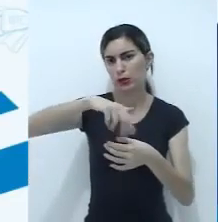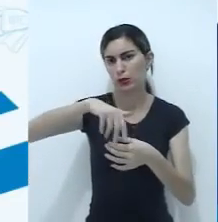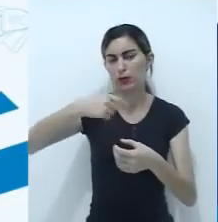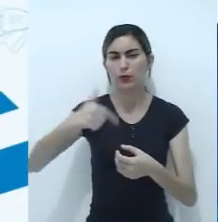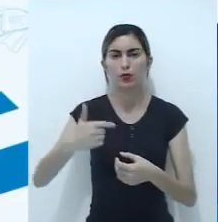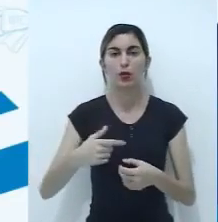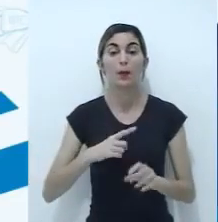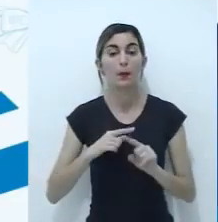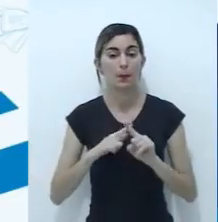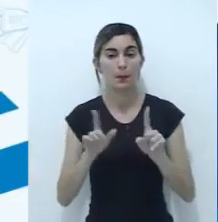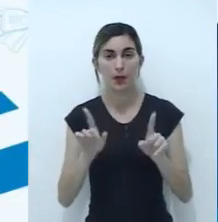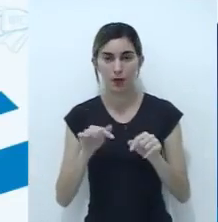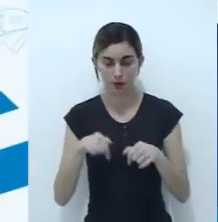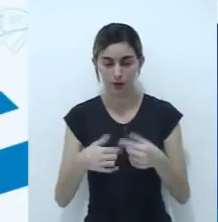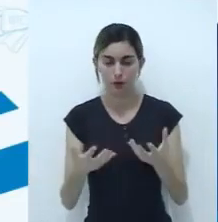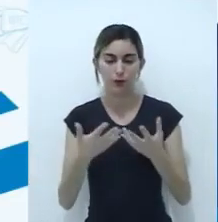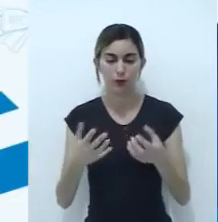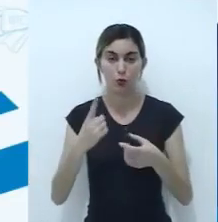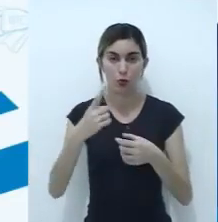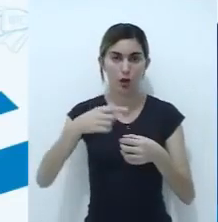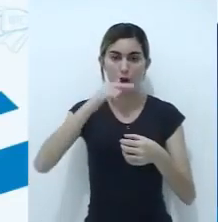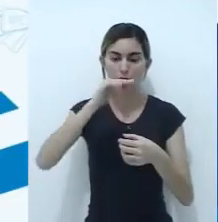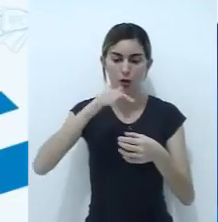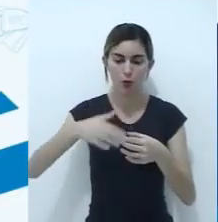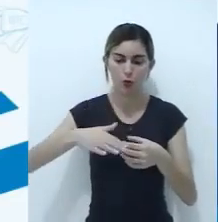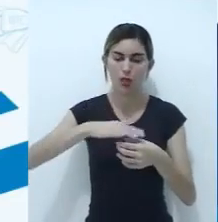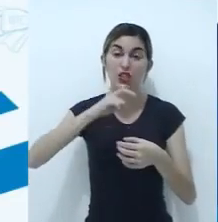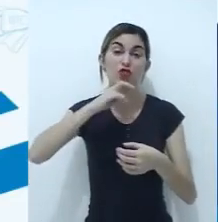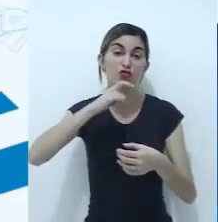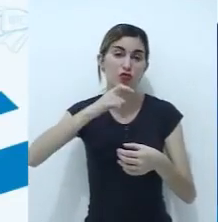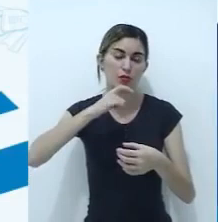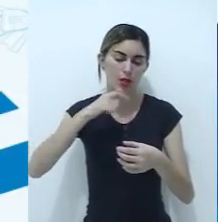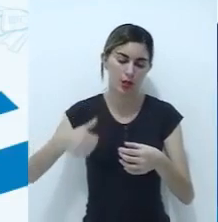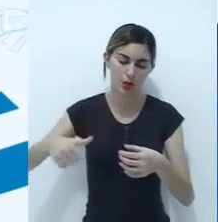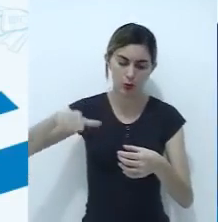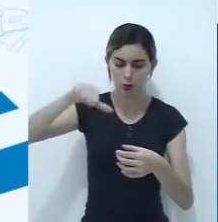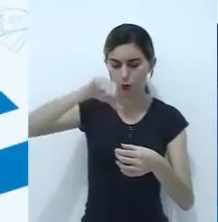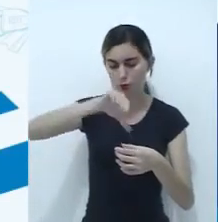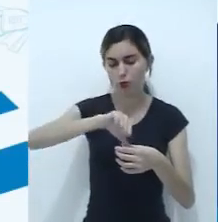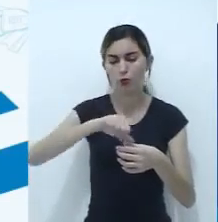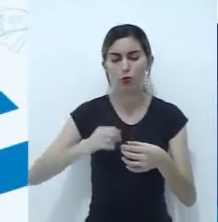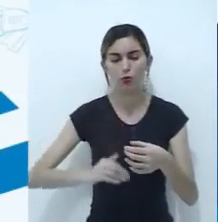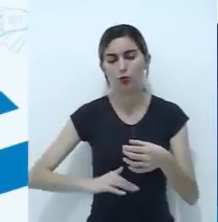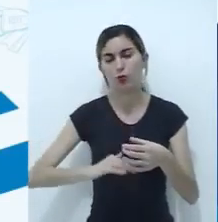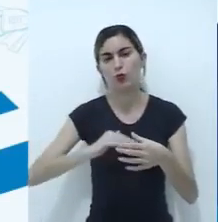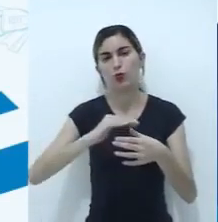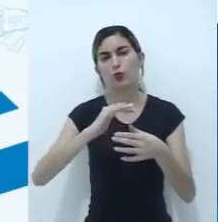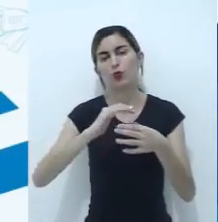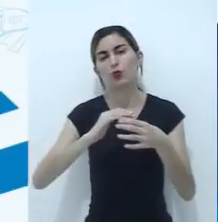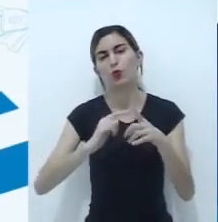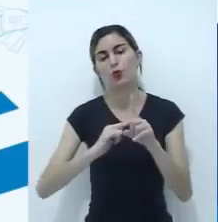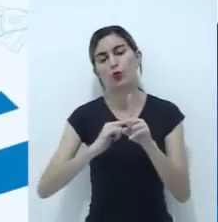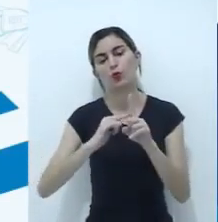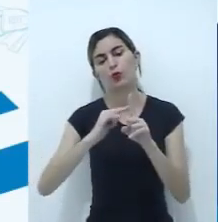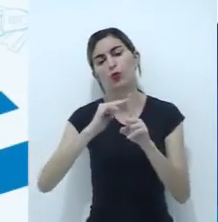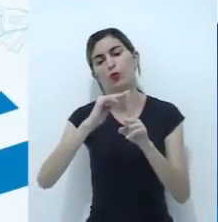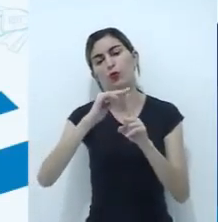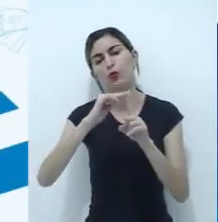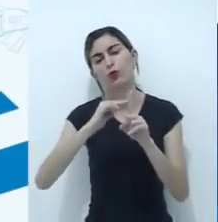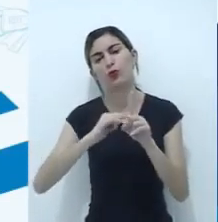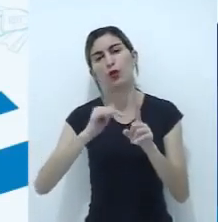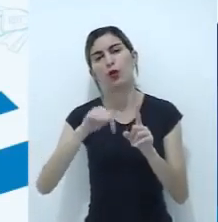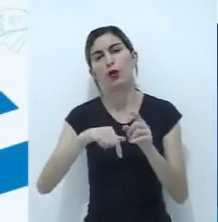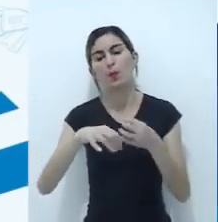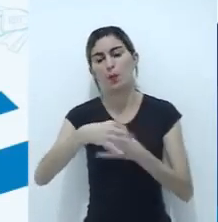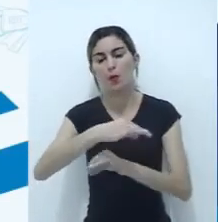colocar nesse copo daqui uma água bem gelada. Ou seja, a temperatura aqui quer dizer